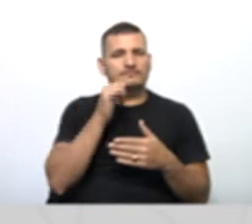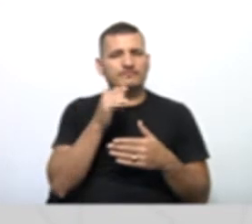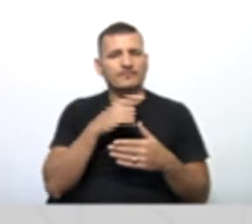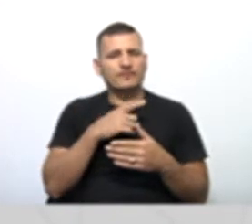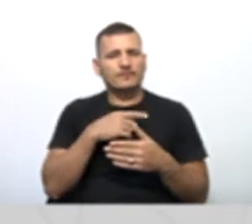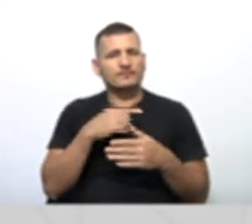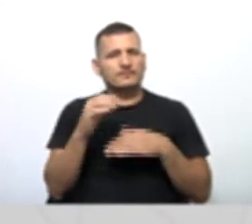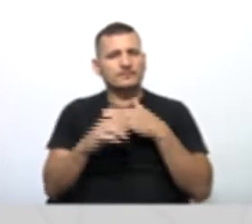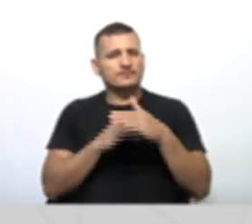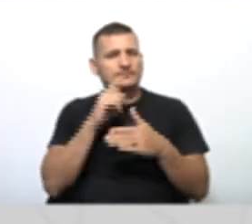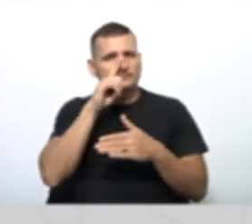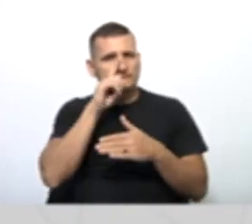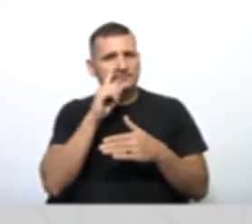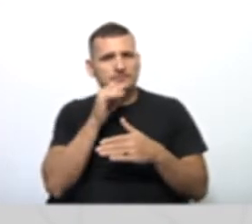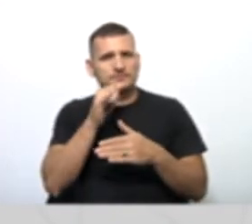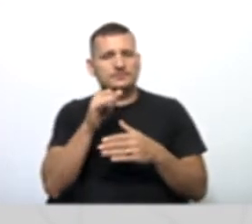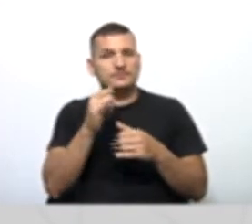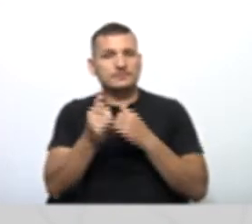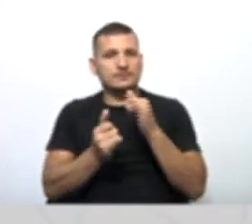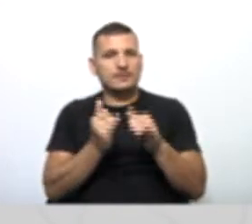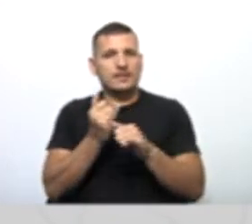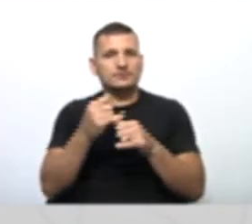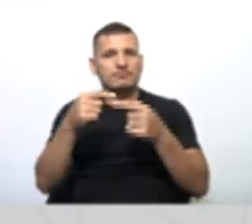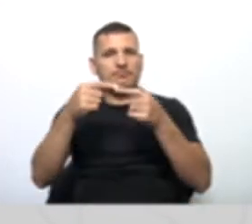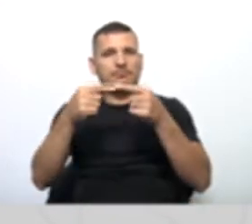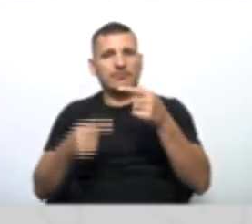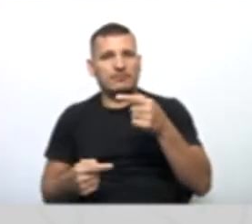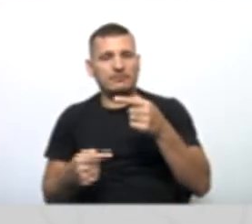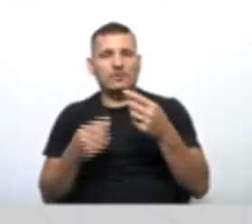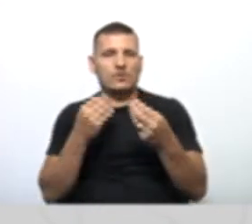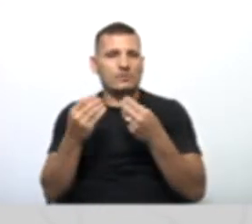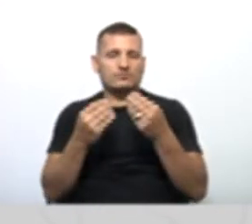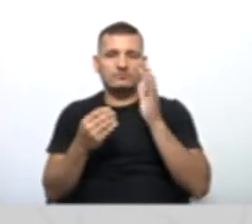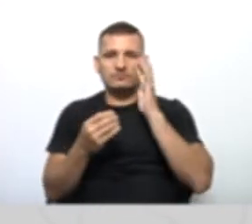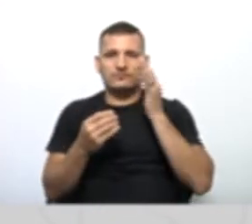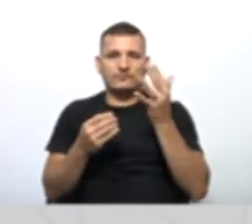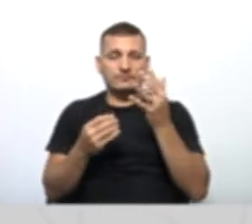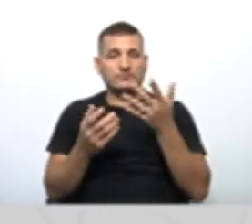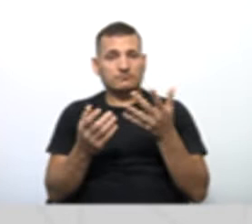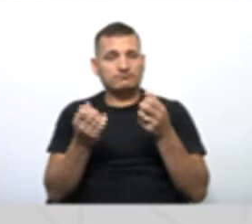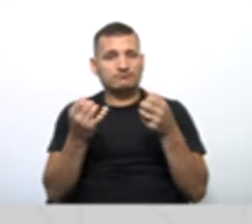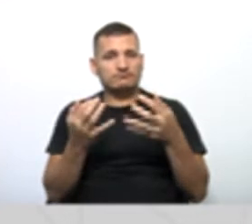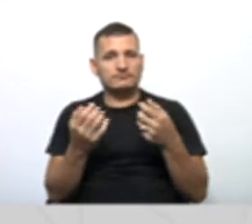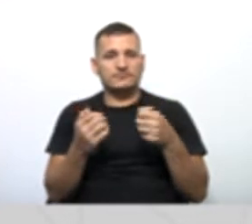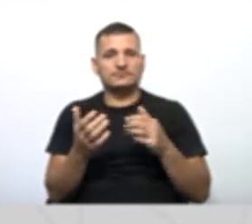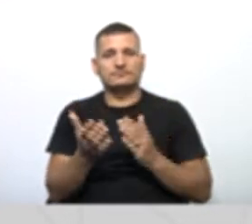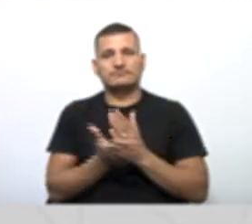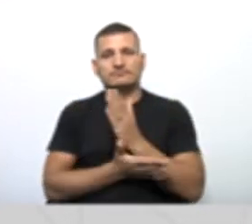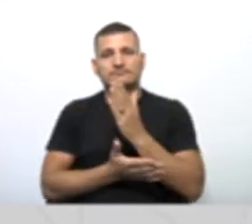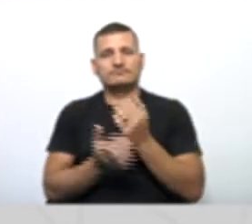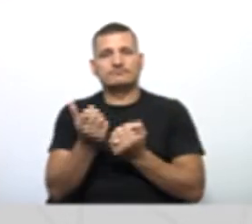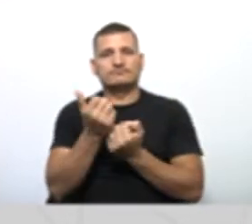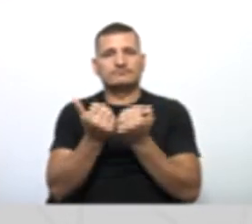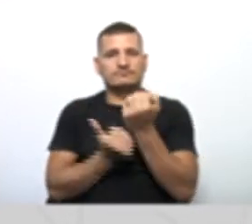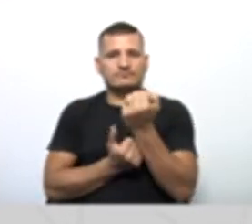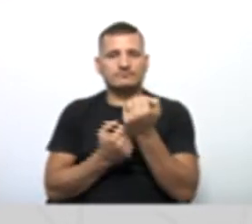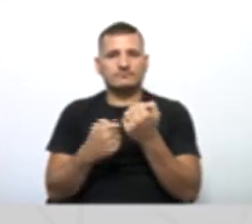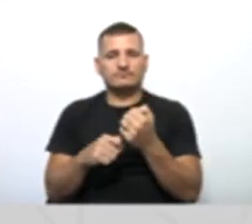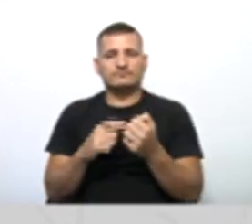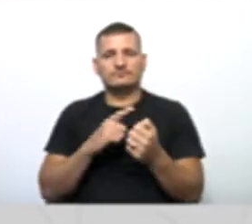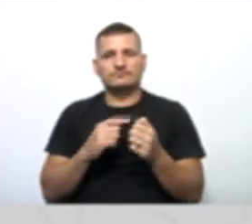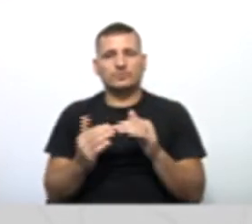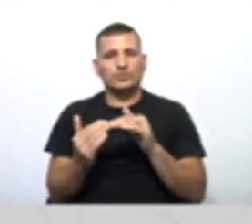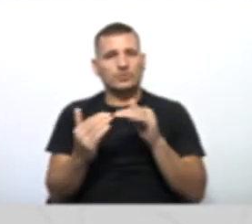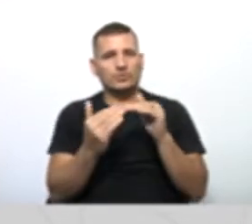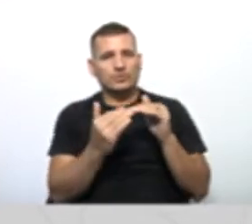desconectado. Como que a gente vai tratar isso? Como já foi falado, deve ser aprovado pela alta gestão e deve ter conformidade legal.